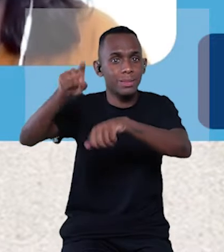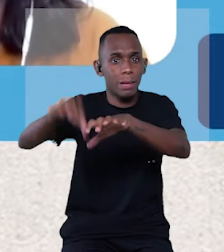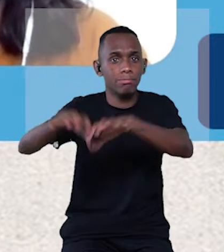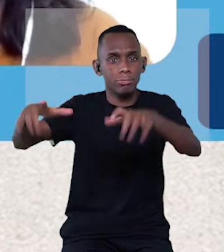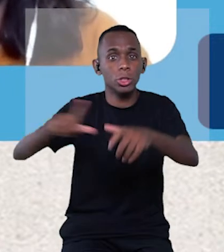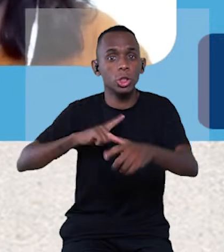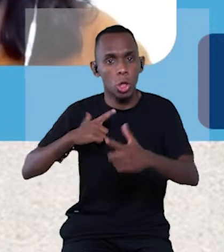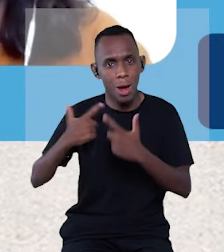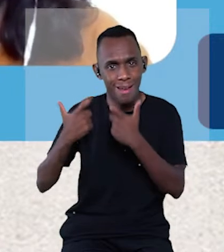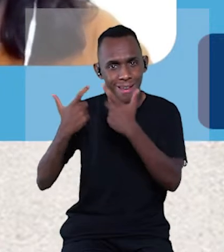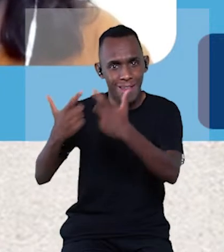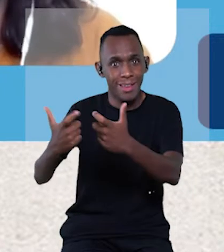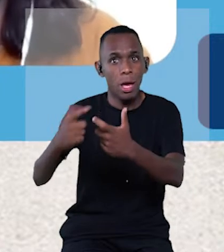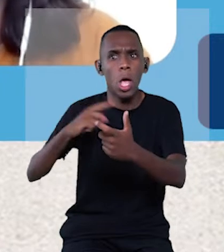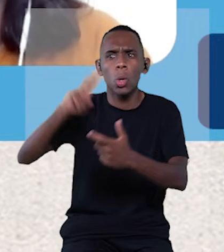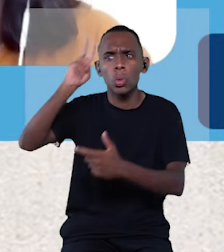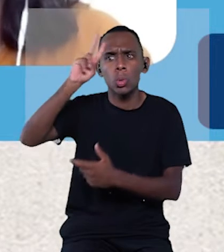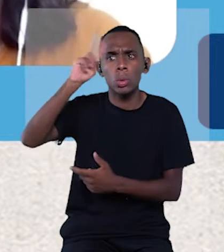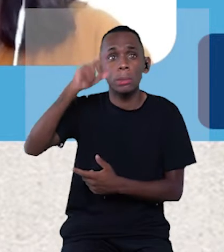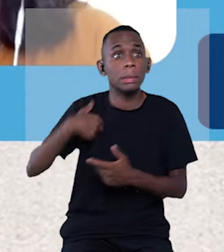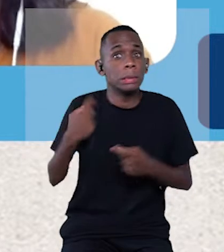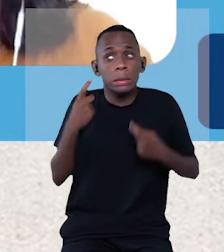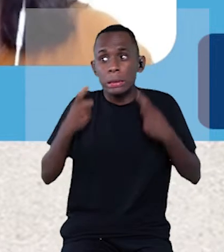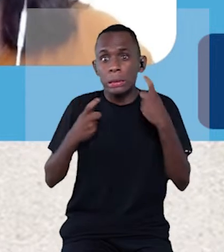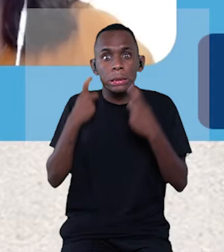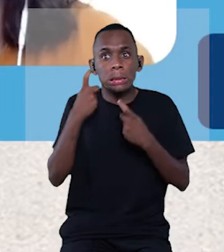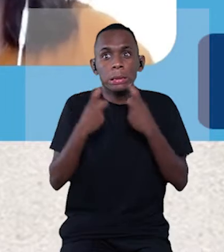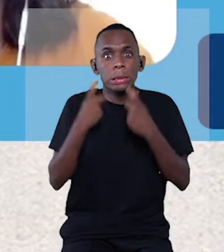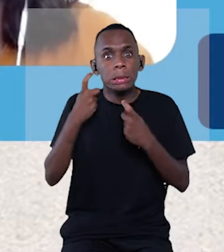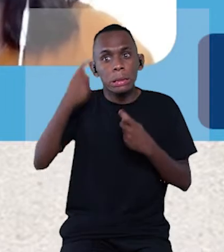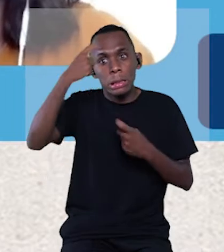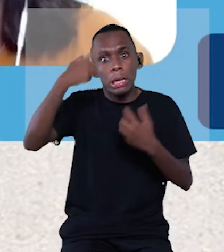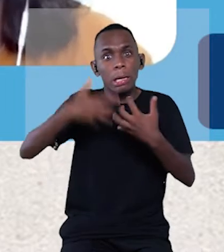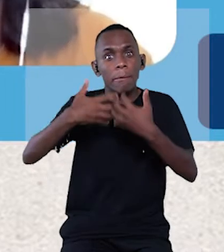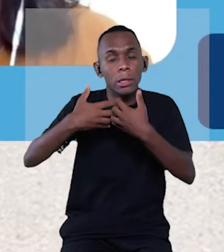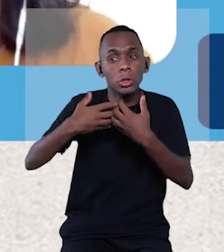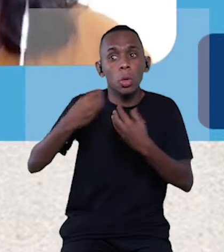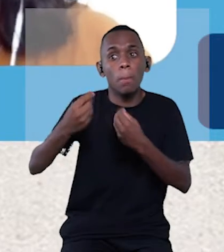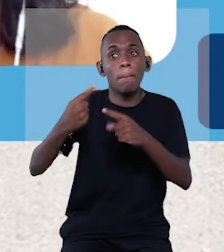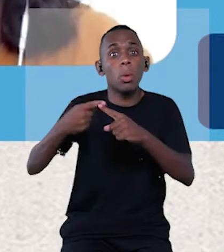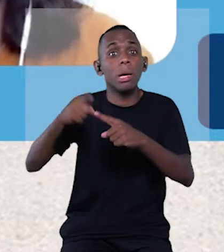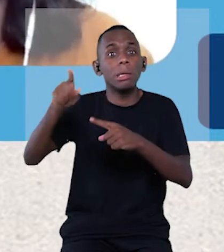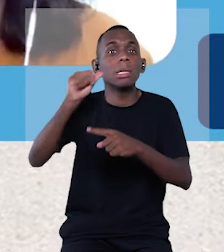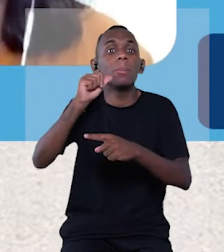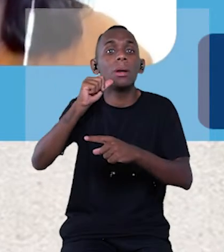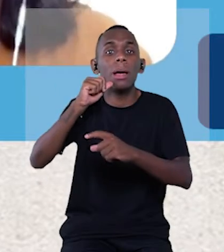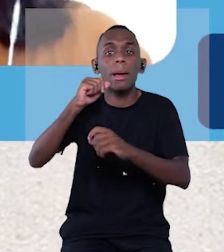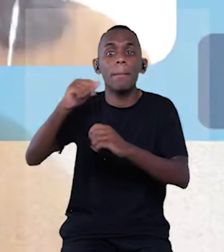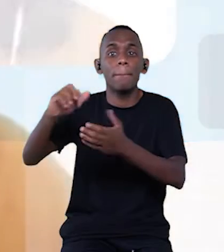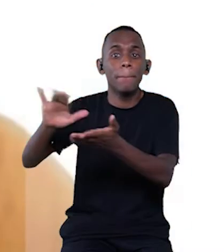havia a guerra. E na época eu lembro que eu fiquei até muito preocupado, assim, pensando que... Eu lembro que ela me contava que